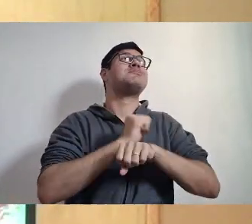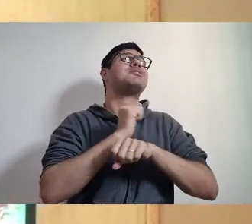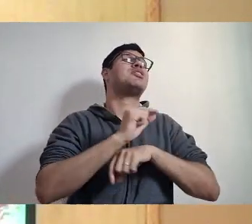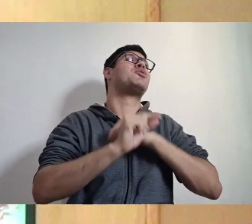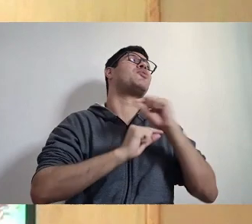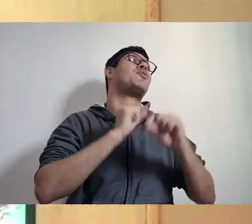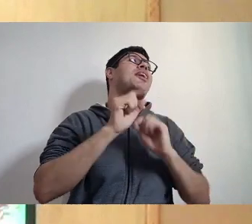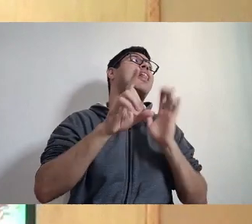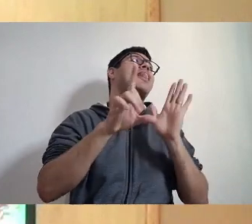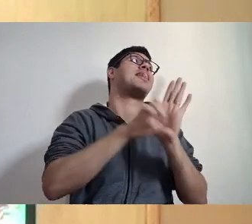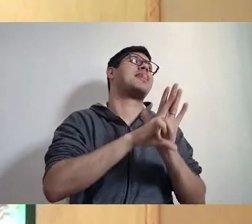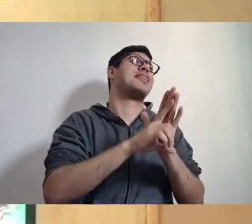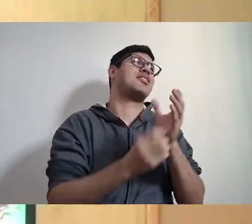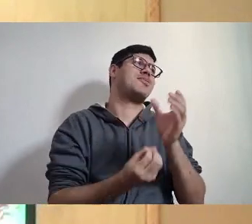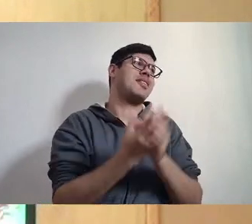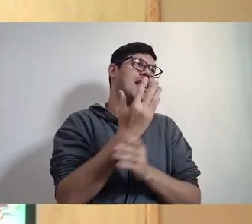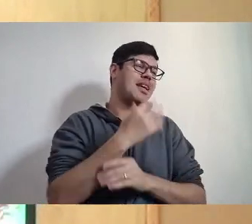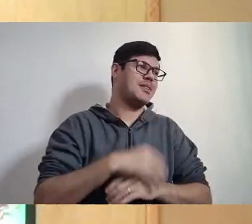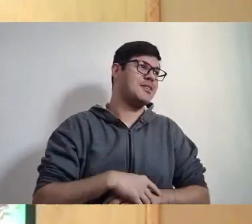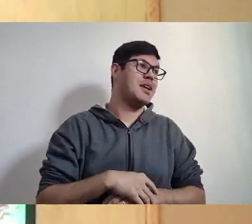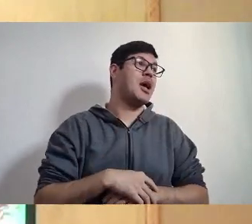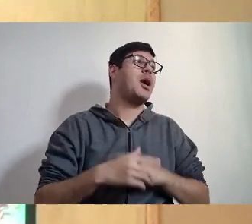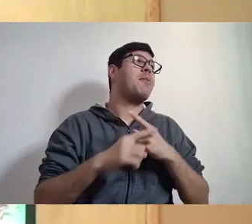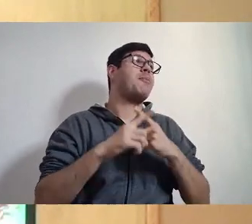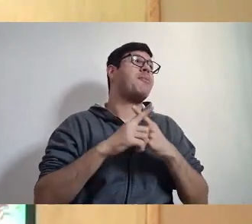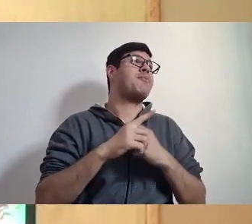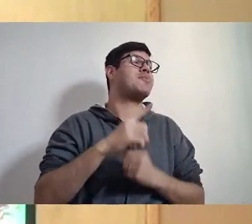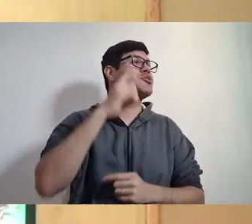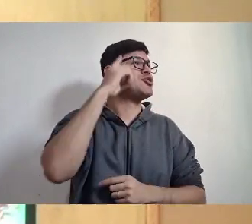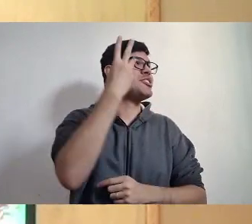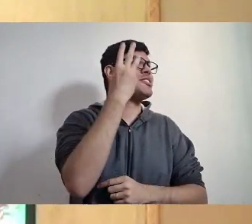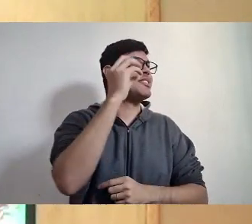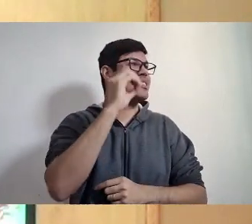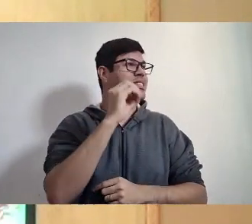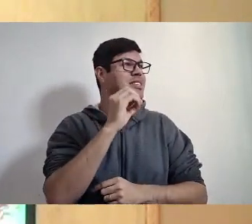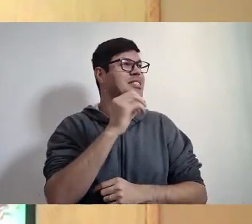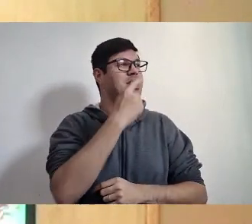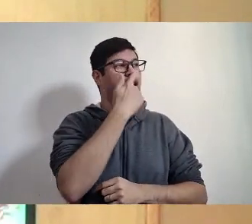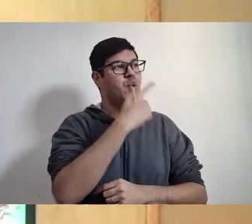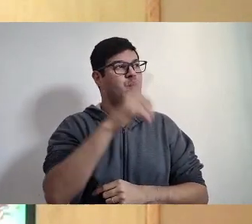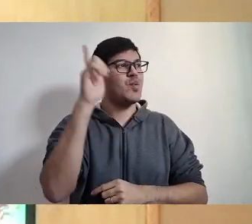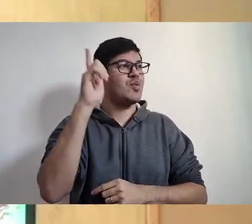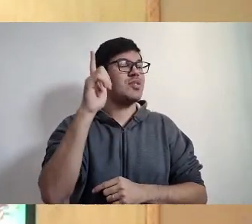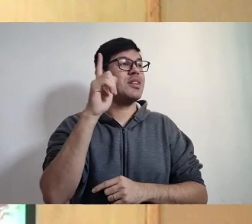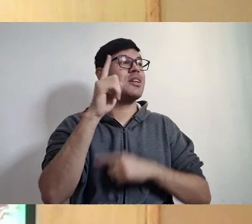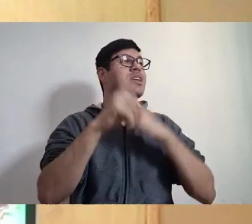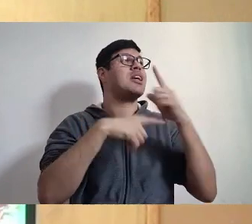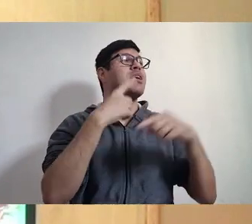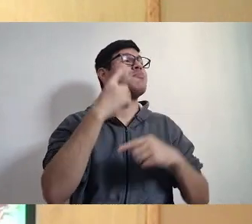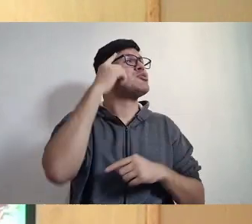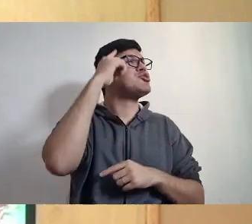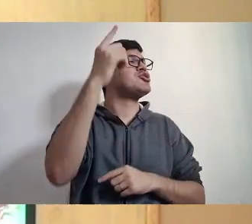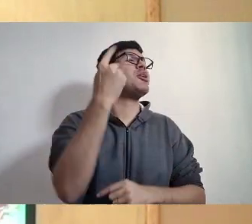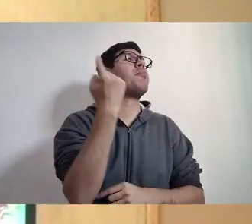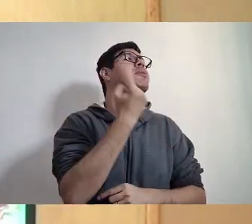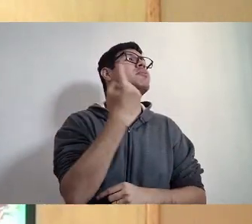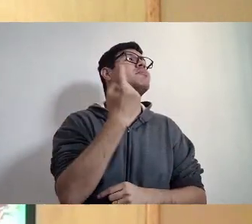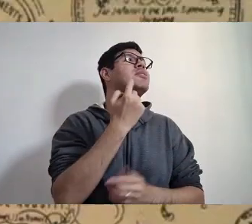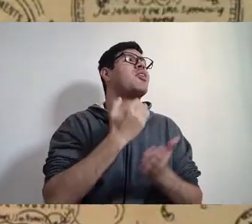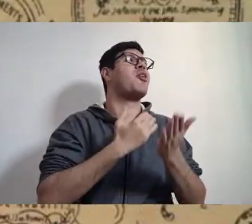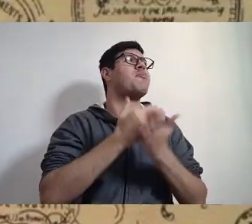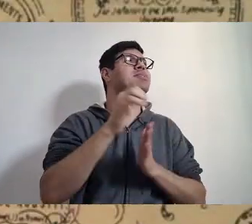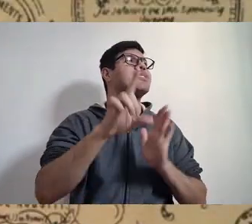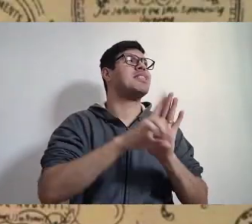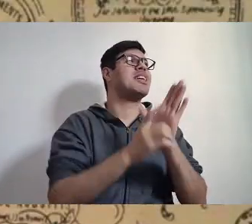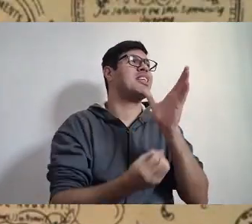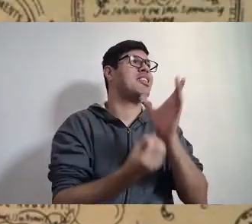lei de licitação, porque agora, dia 30 é o último dia, né? E aí no dia 1º já começa a vigorar a nova lei de